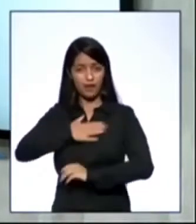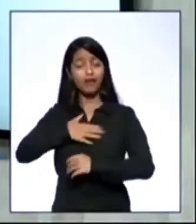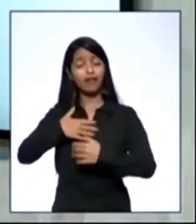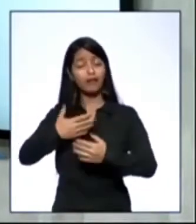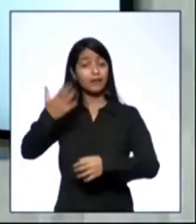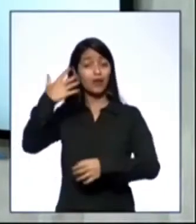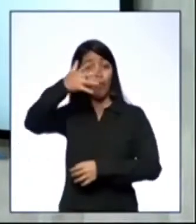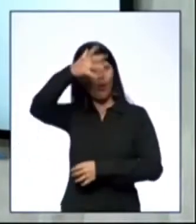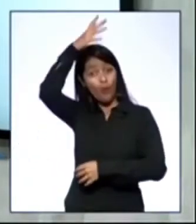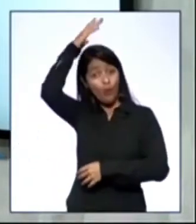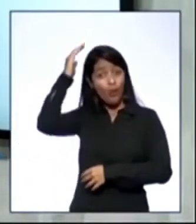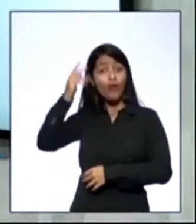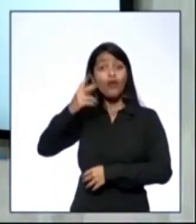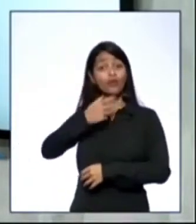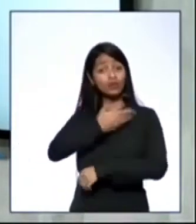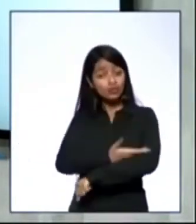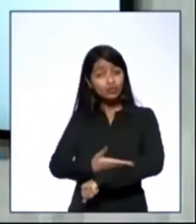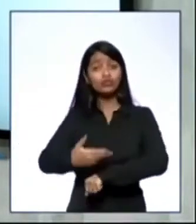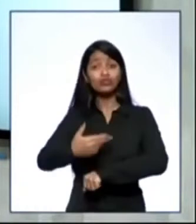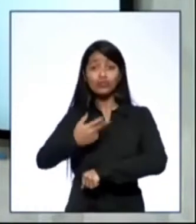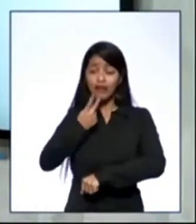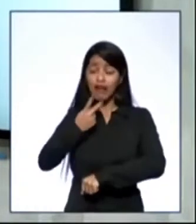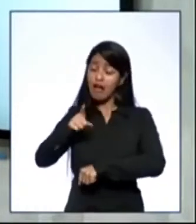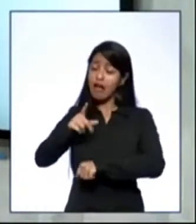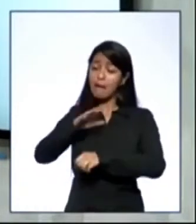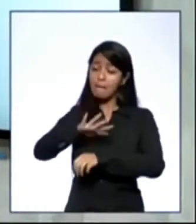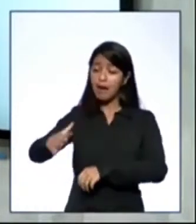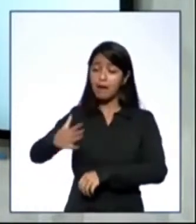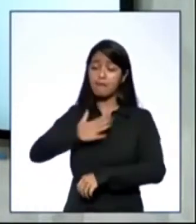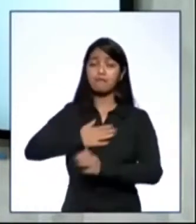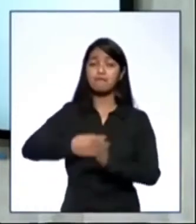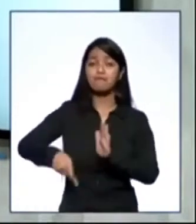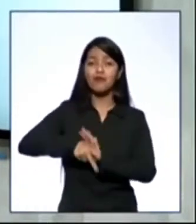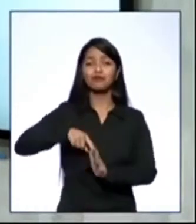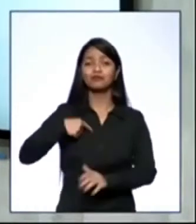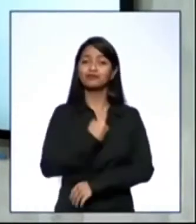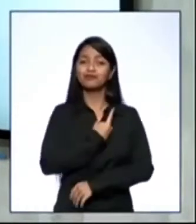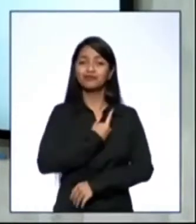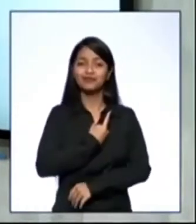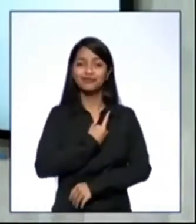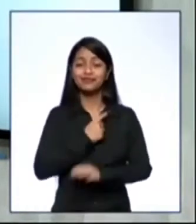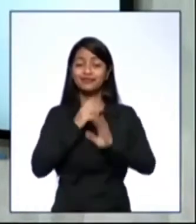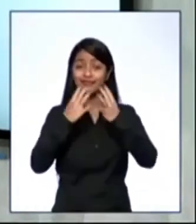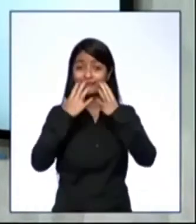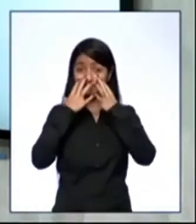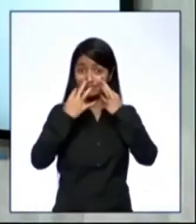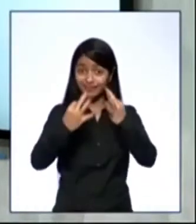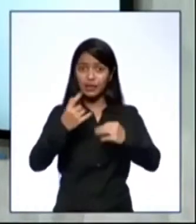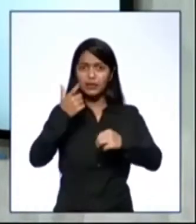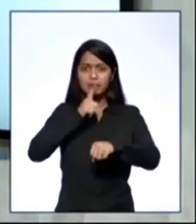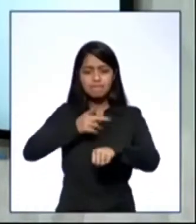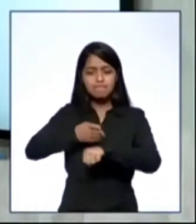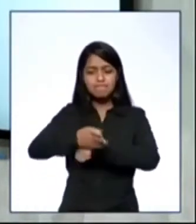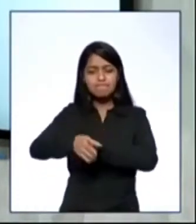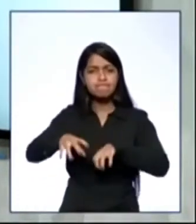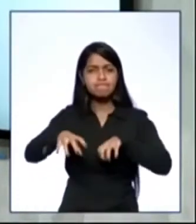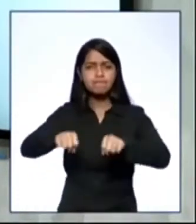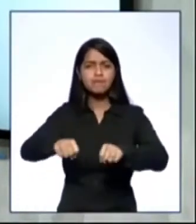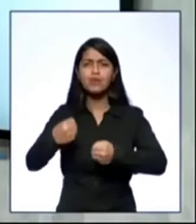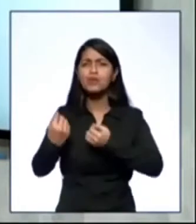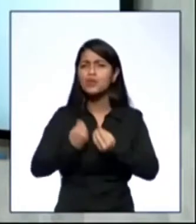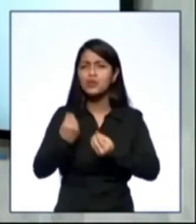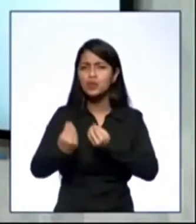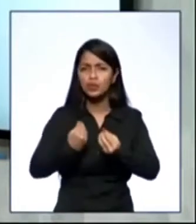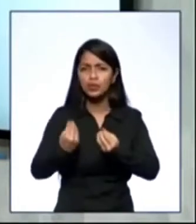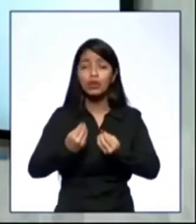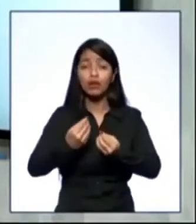gigantesco. Gente, presta atenção. O que acarretou essa conquista? Primeiro ponto. O que Roma